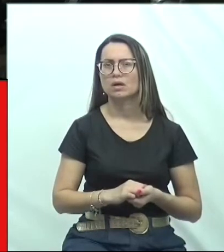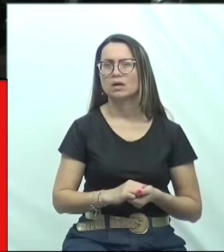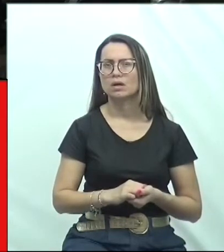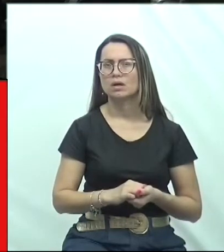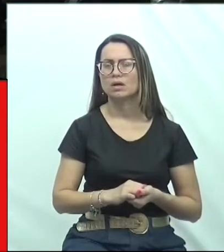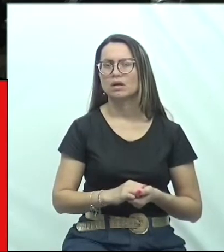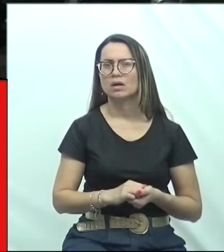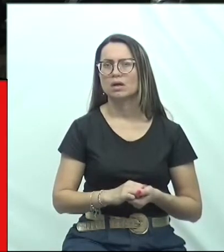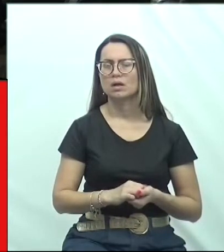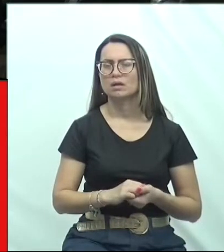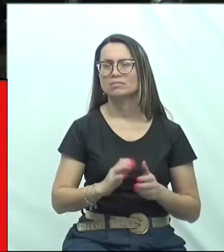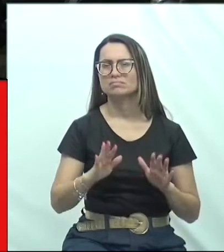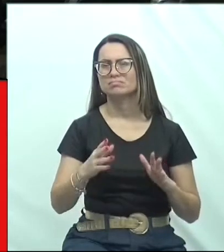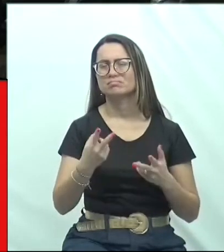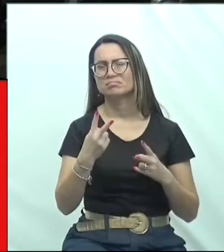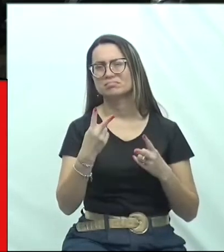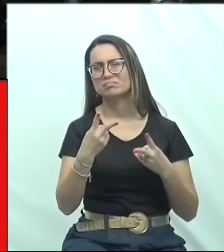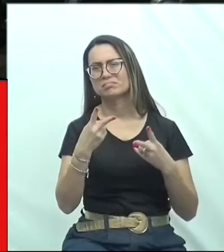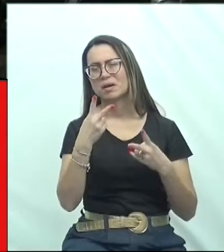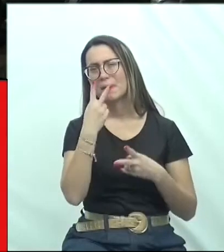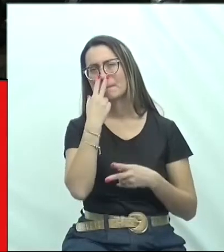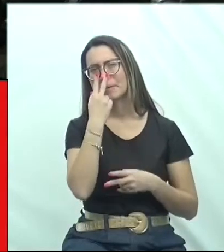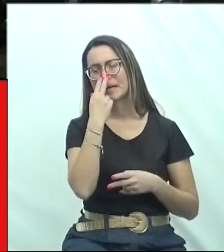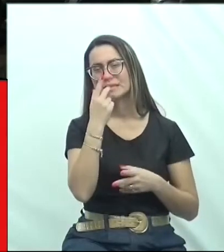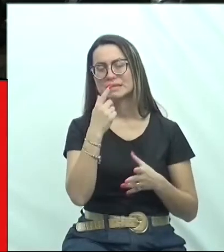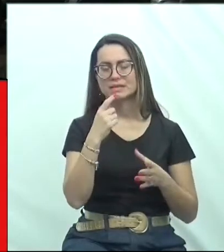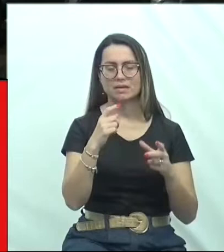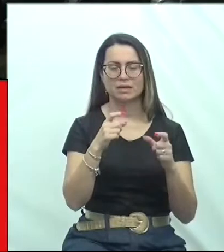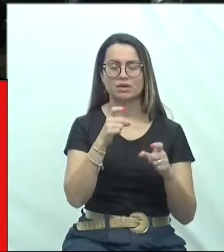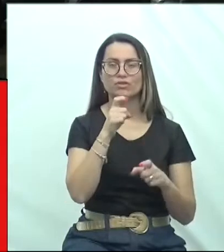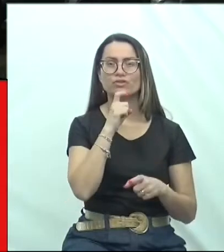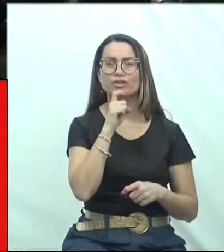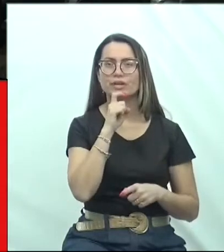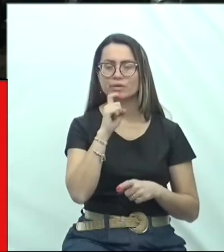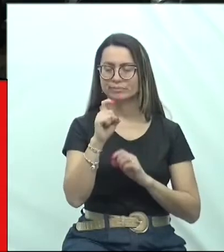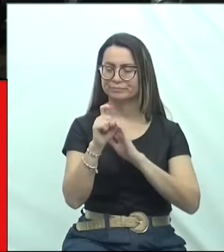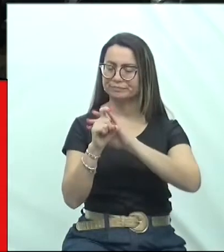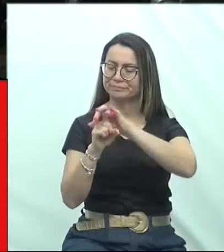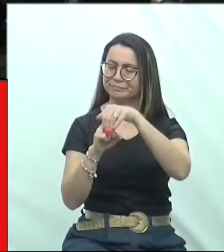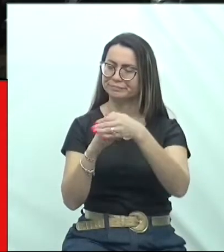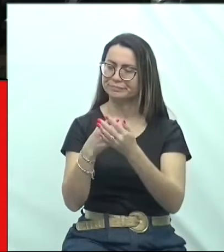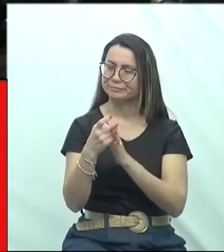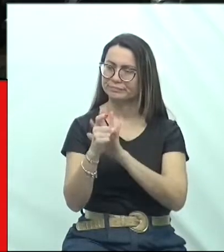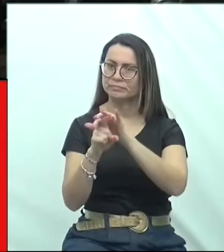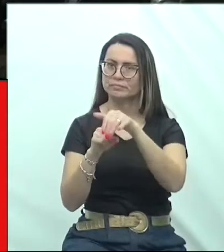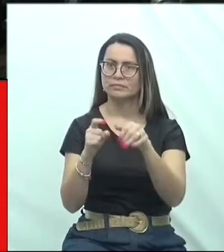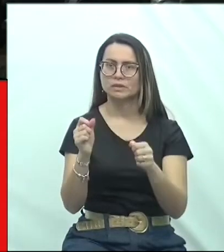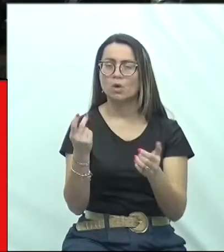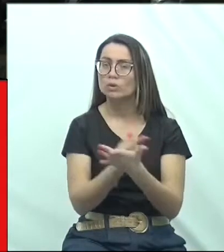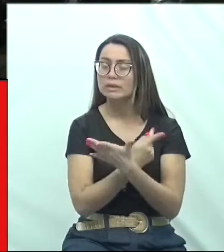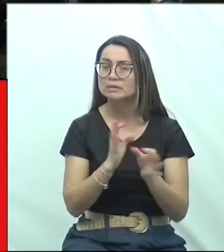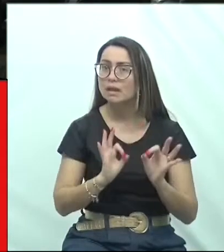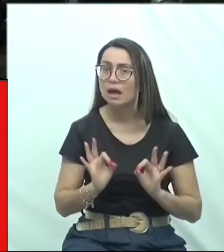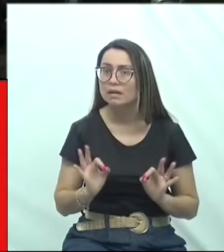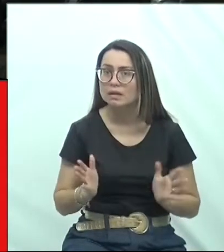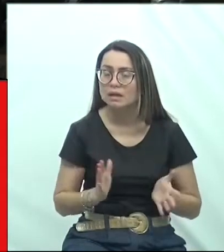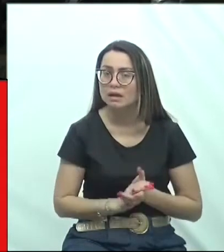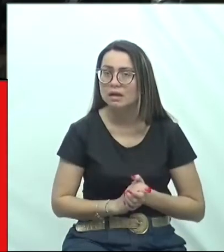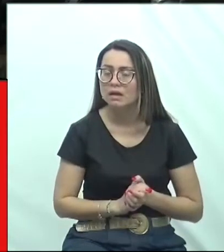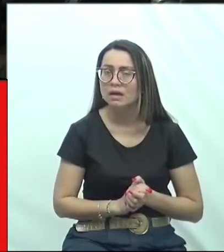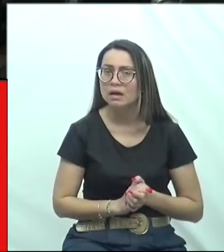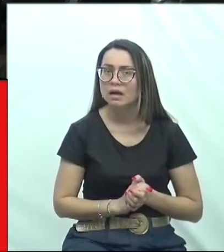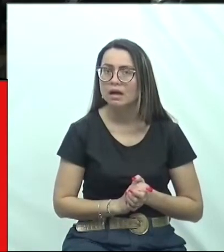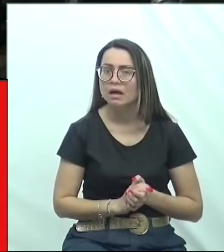vejo aqui é o seguinte, gente, parece que a gente está secando gelo aqui, enxugando gelo. Se a gente conseguir homologar